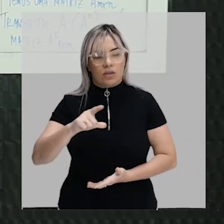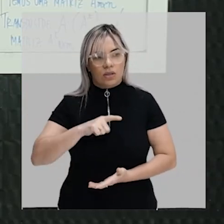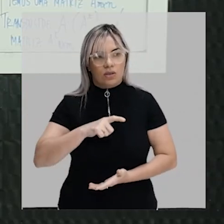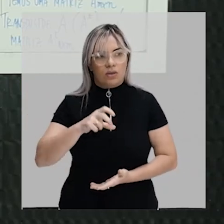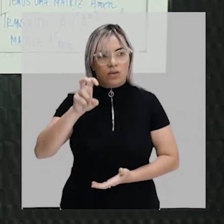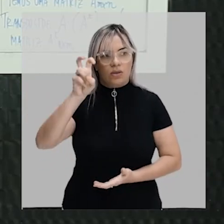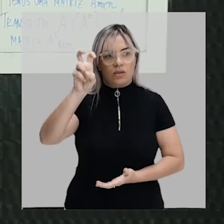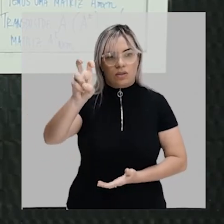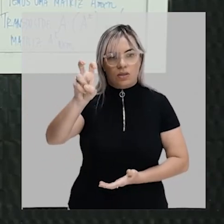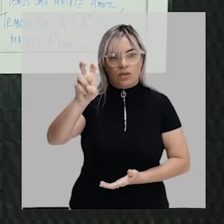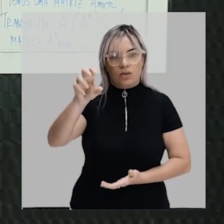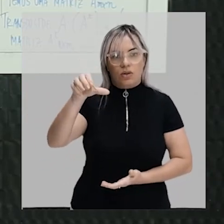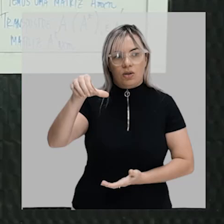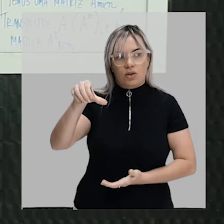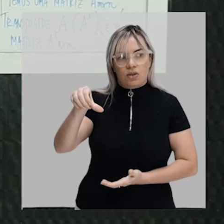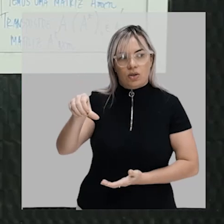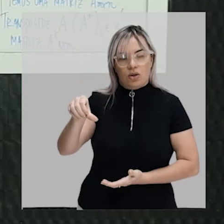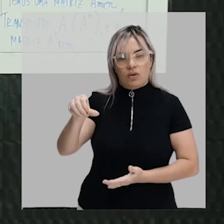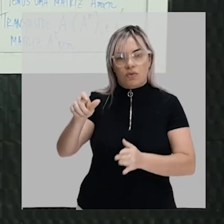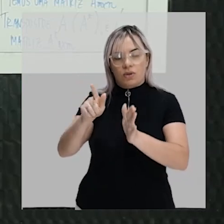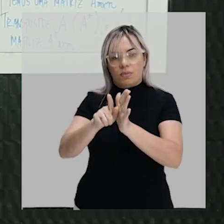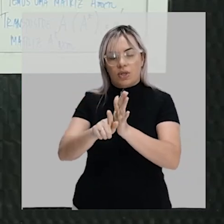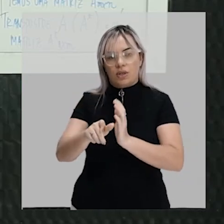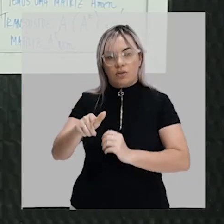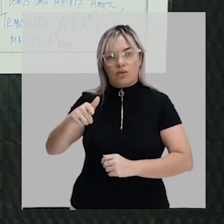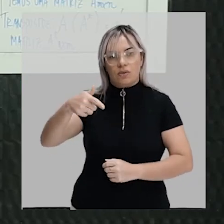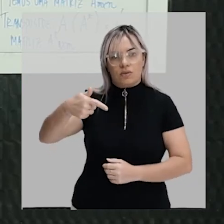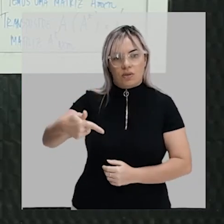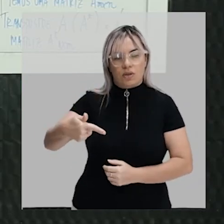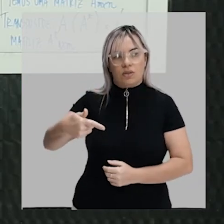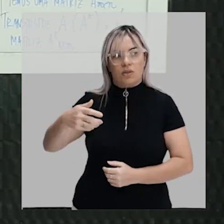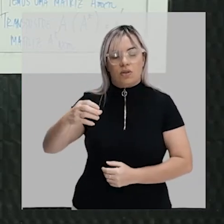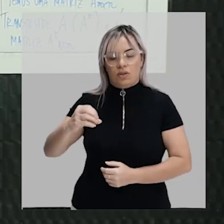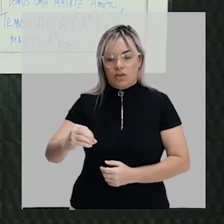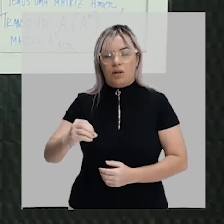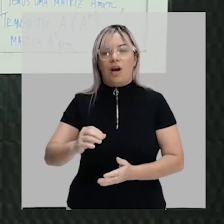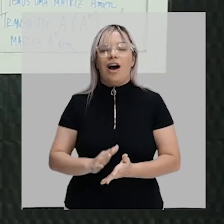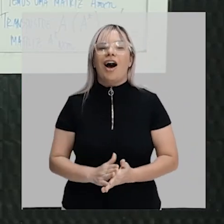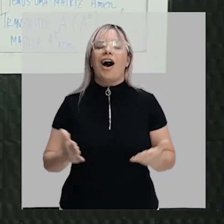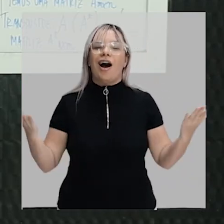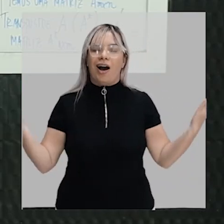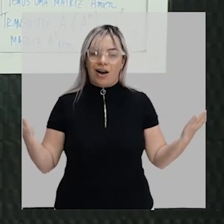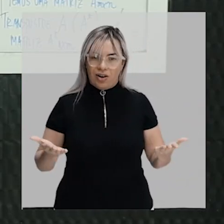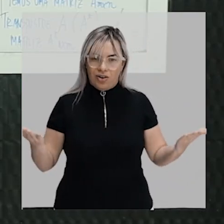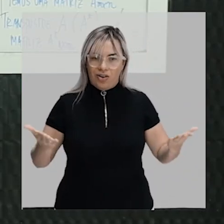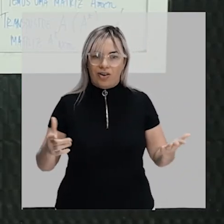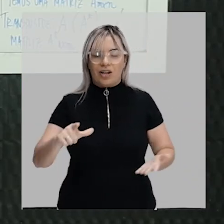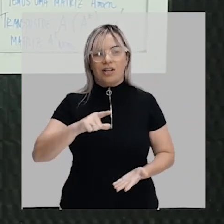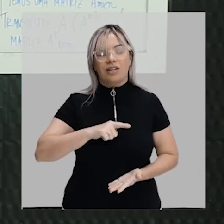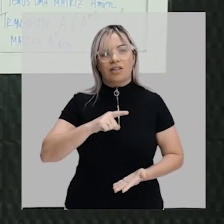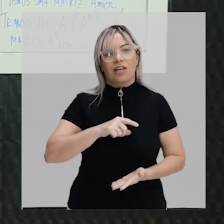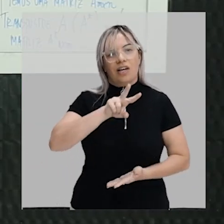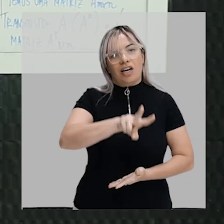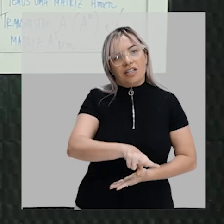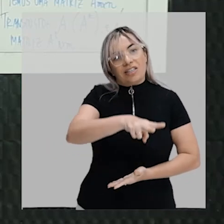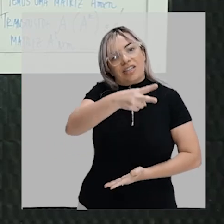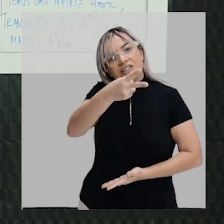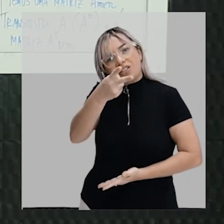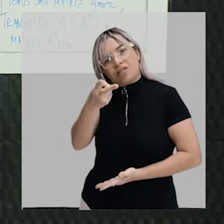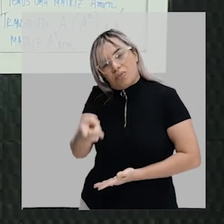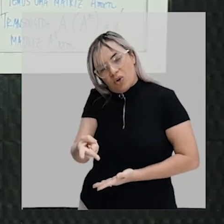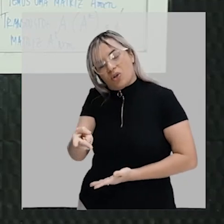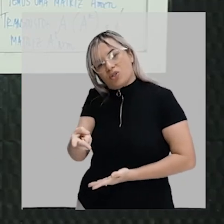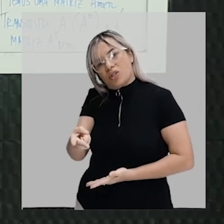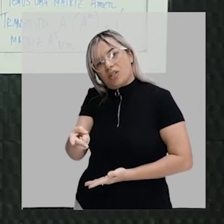e 0 certo e aí você criou a transposta da Matriz a se você perceber